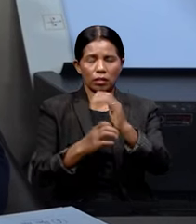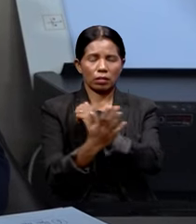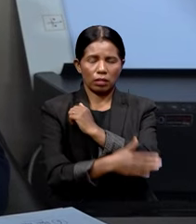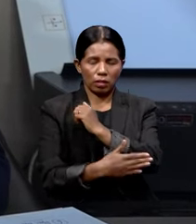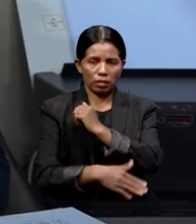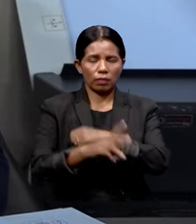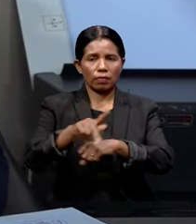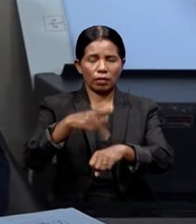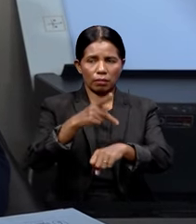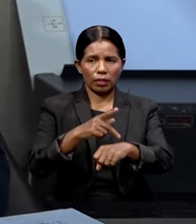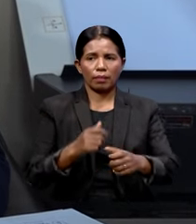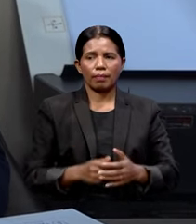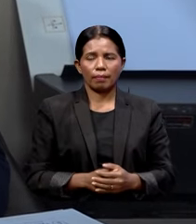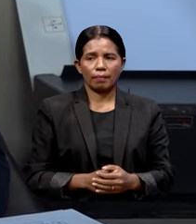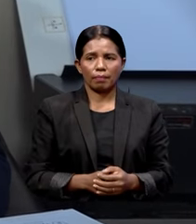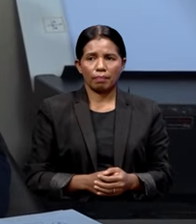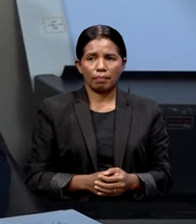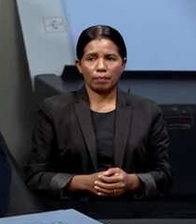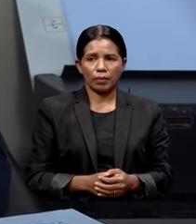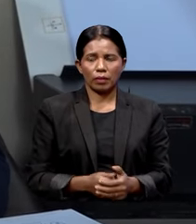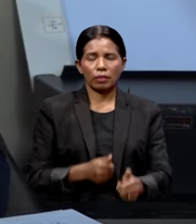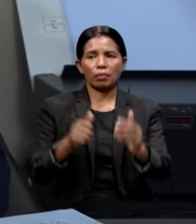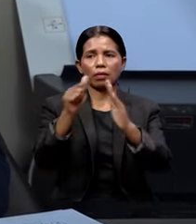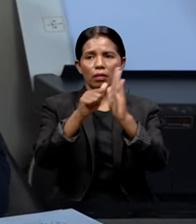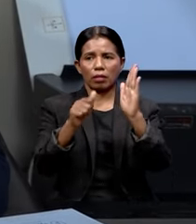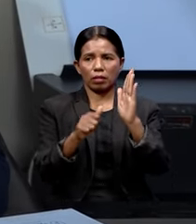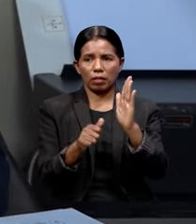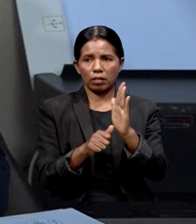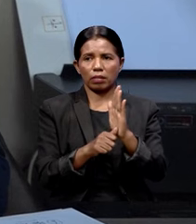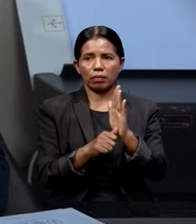Para esclarecer, Catá, tuir artigo